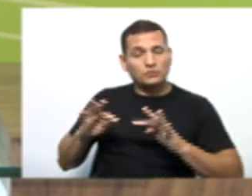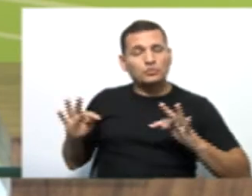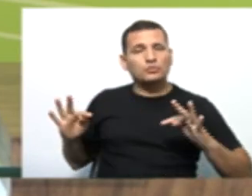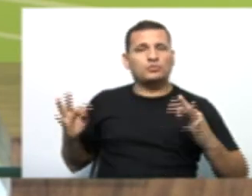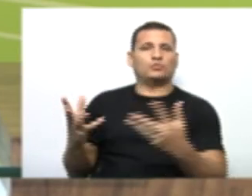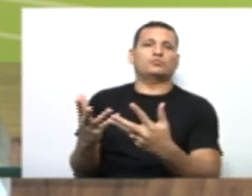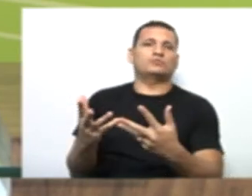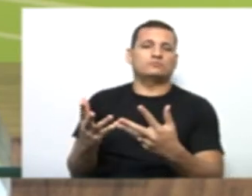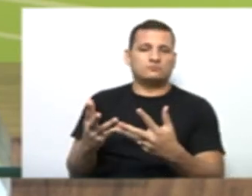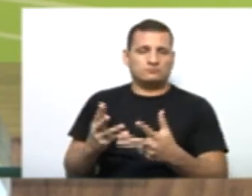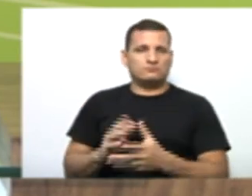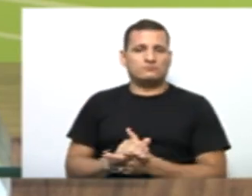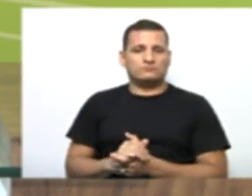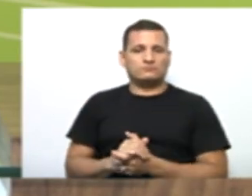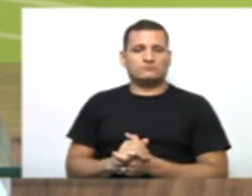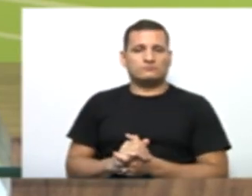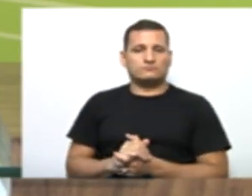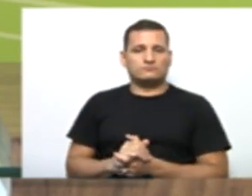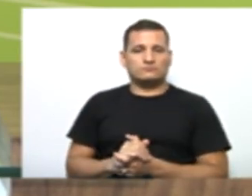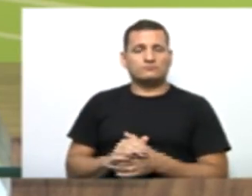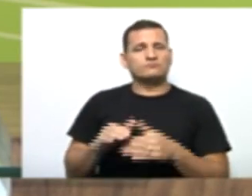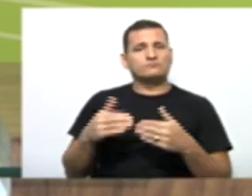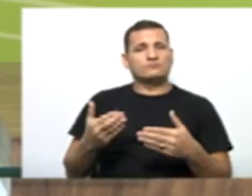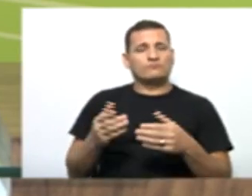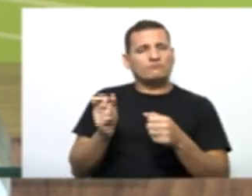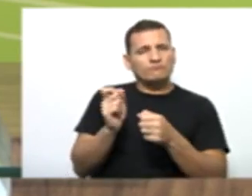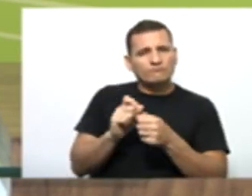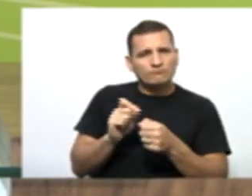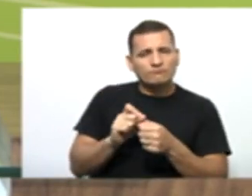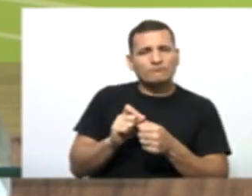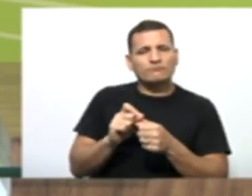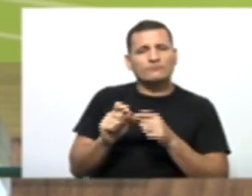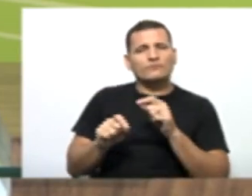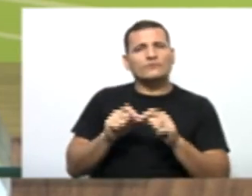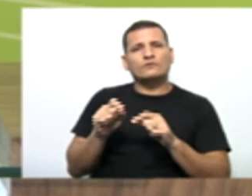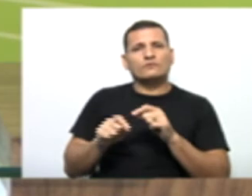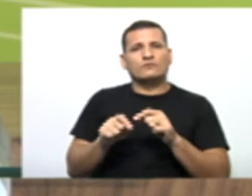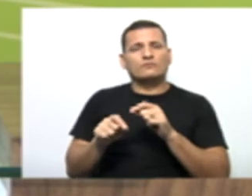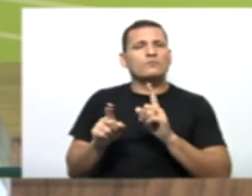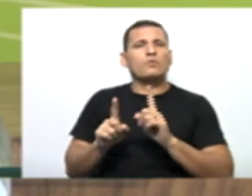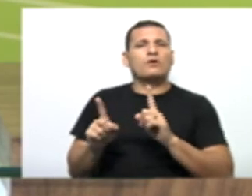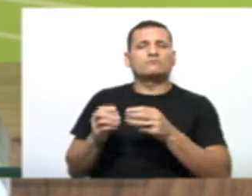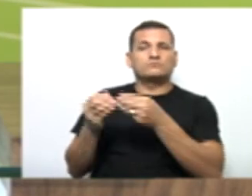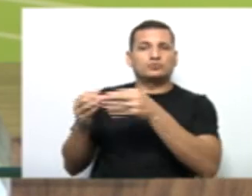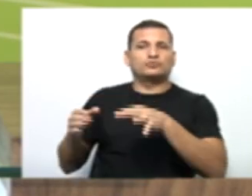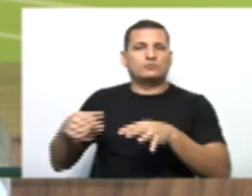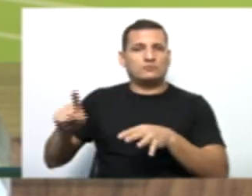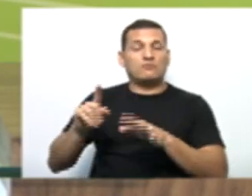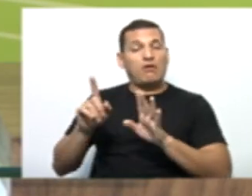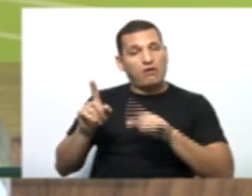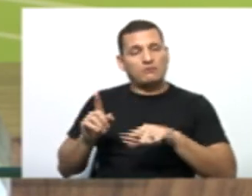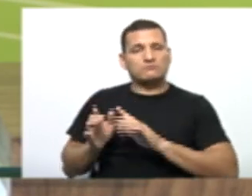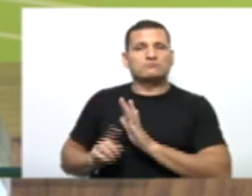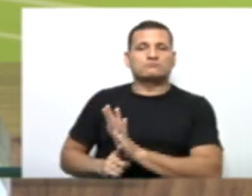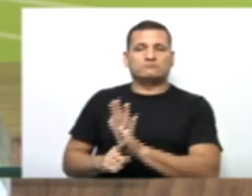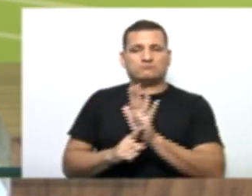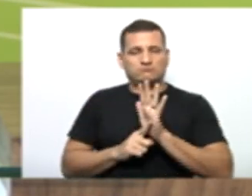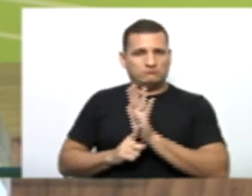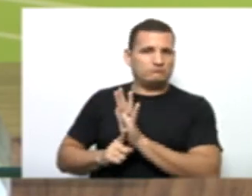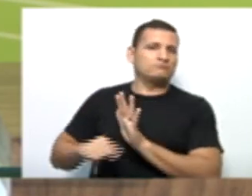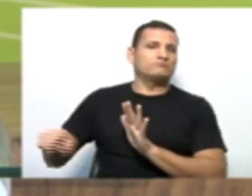grupo. E deste modo, agir de maneira a não prejudicar e até favorecer todos os outros